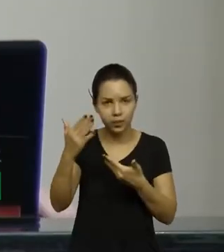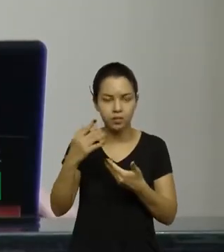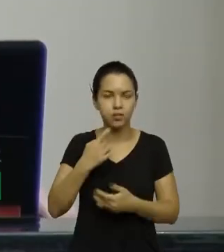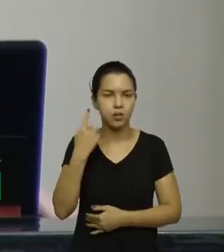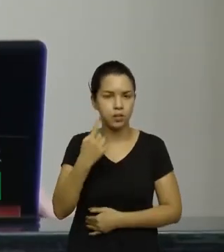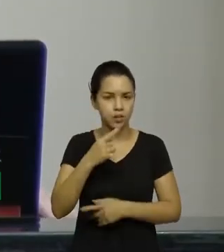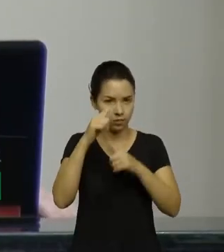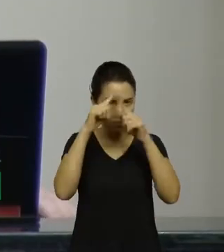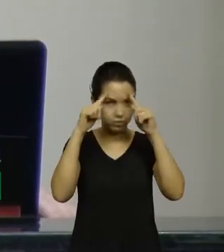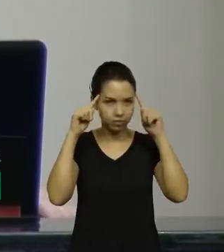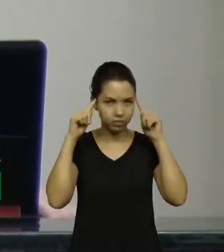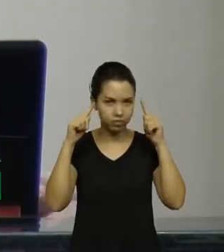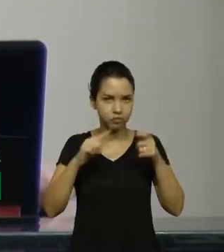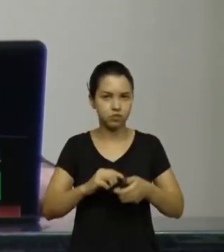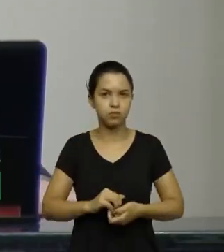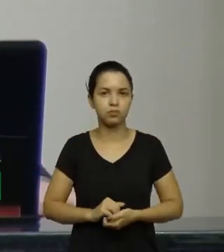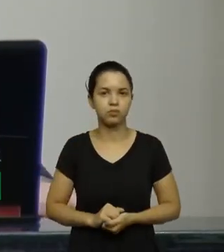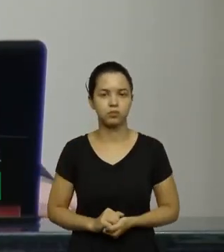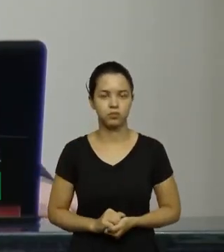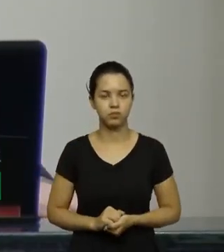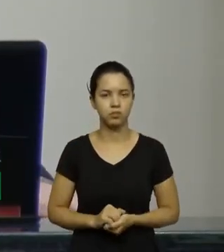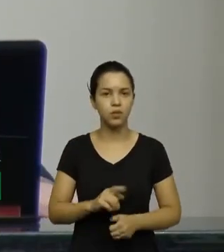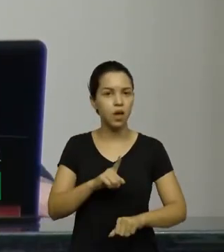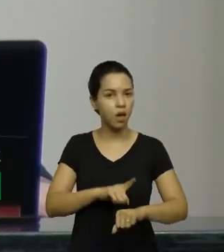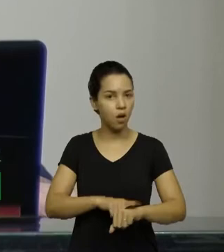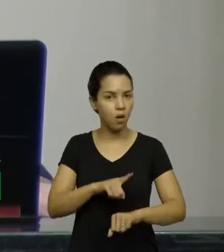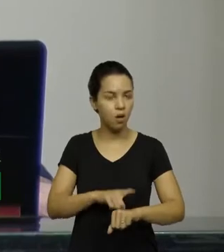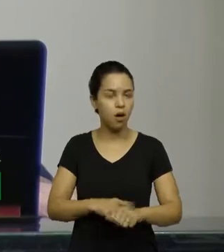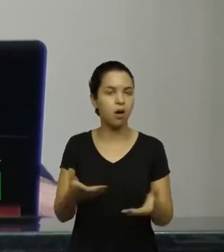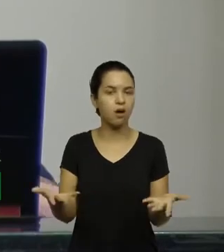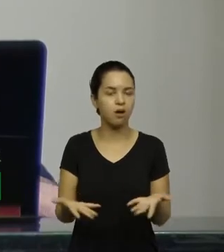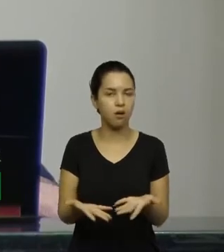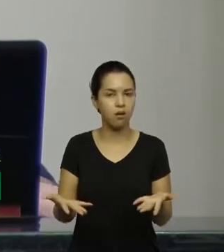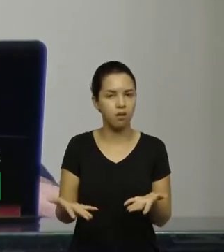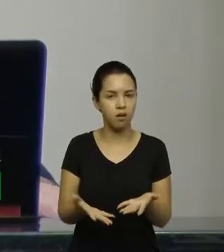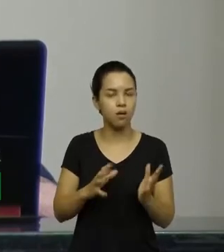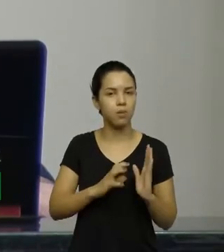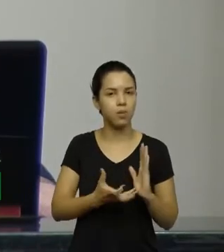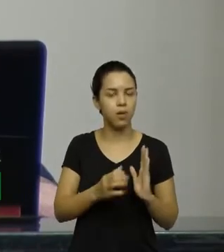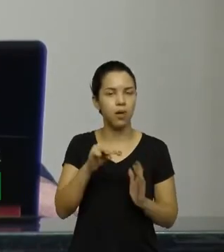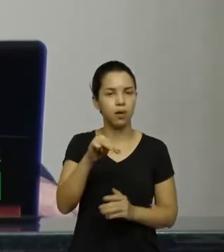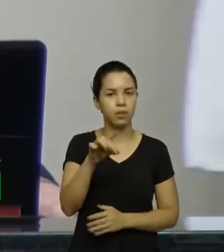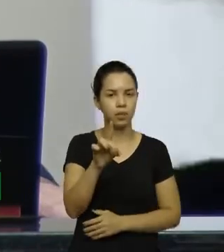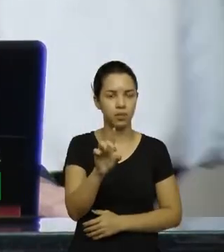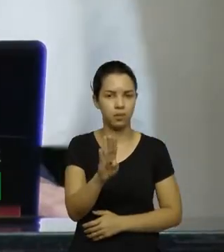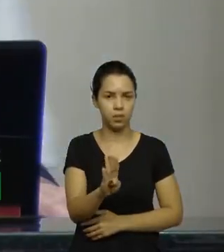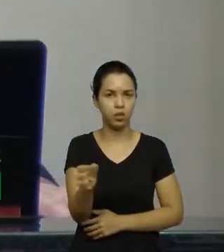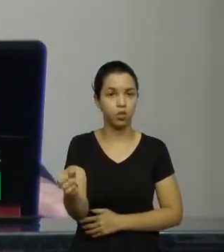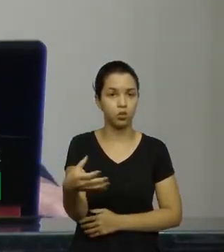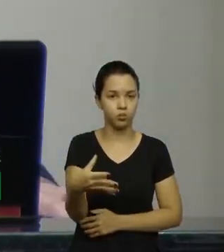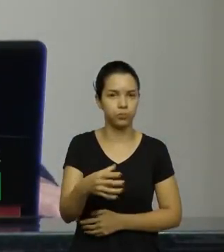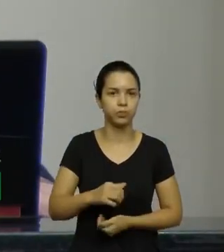Neudir Sareta. Próximo horário pertence ao bloco MDB Novo.